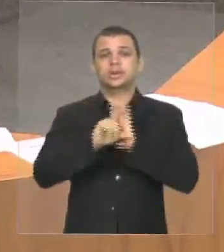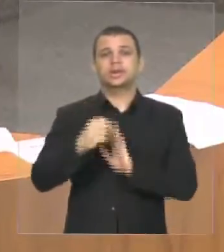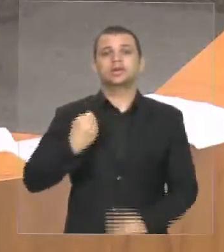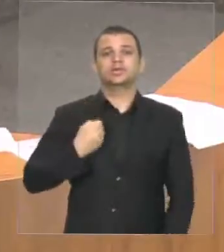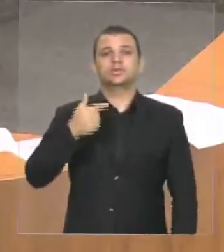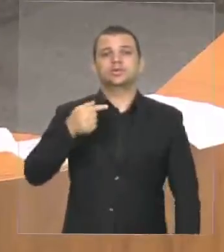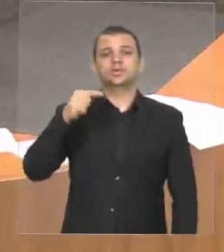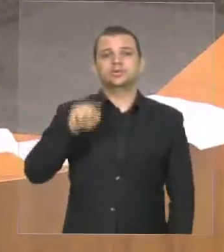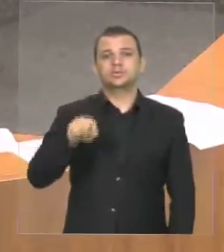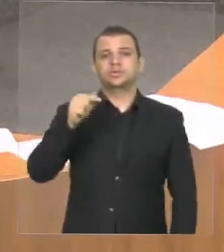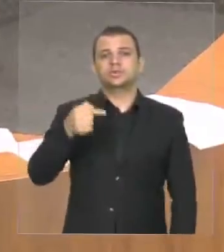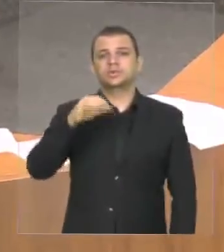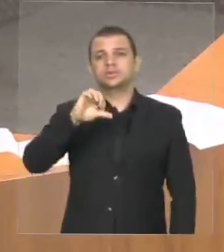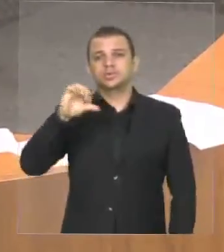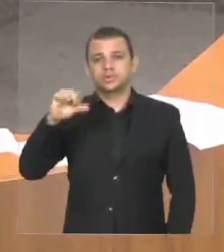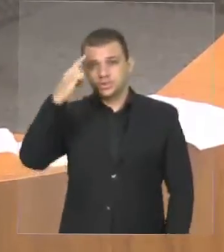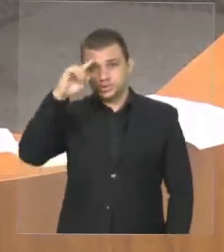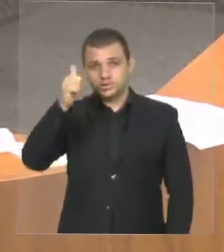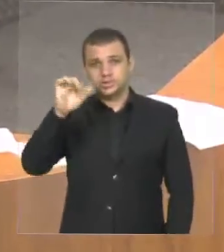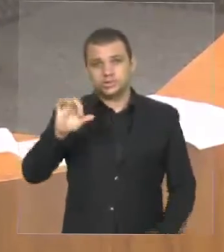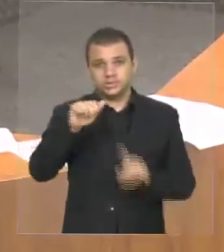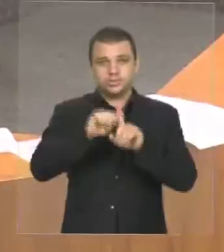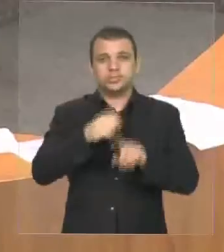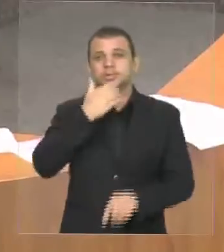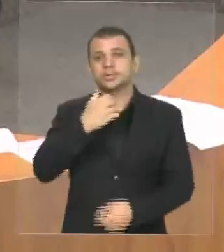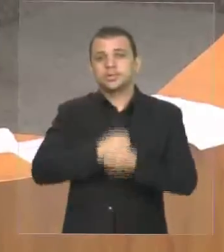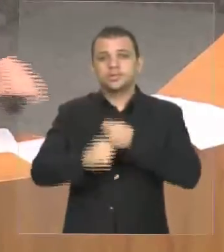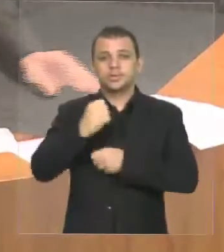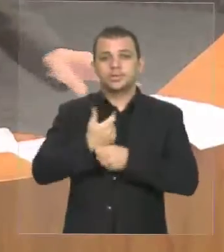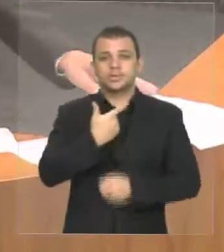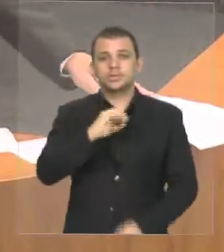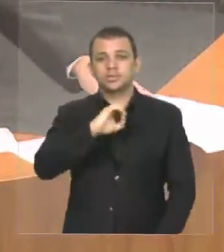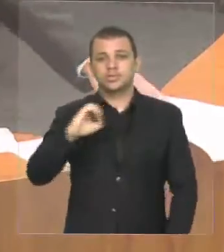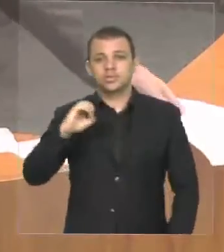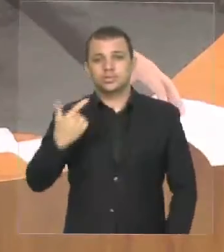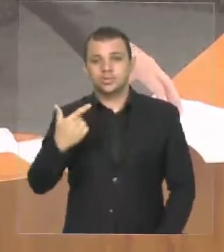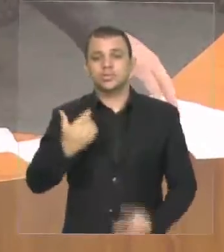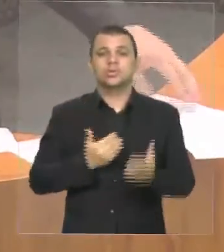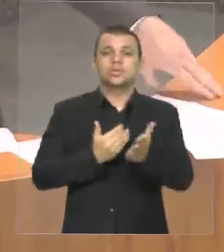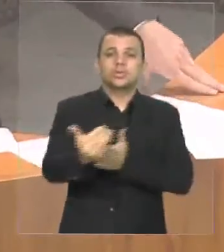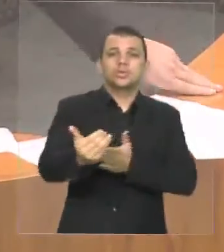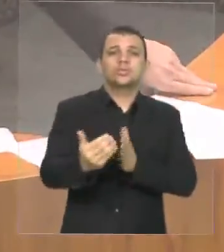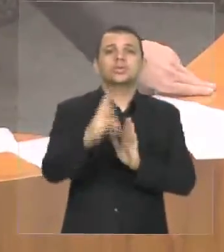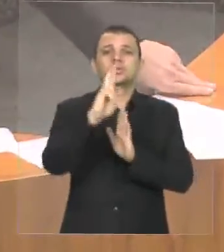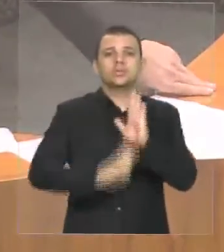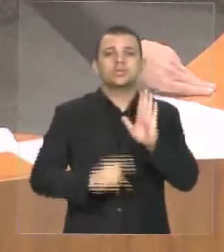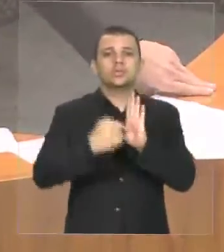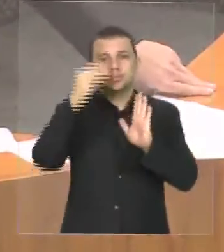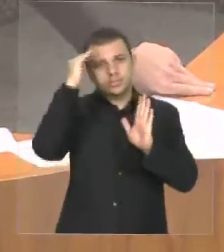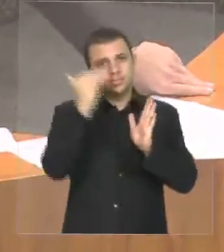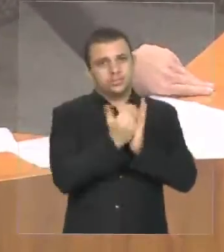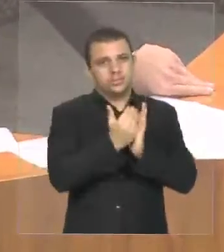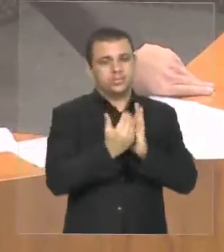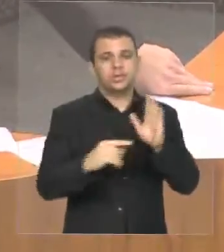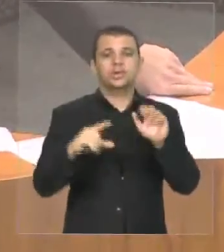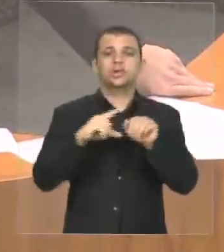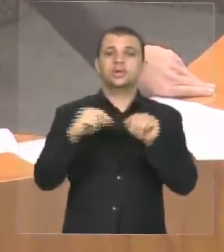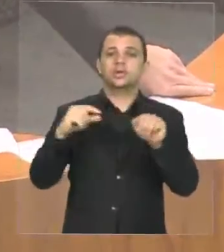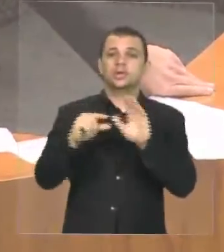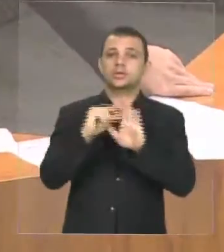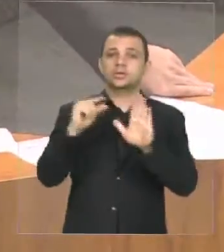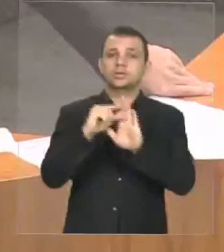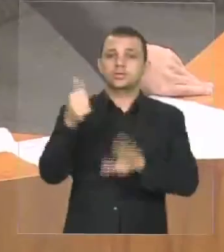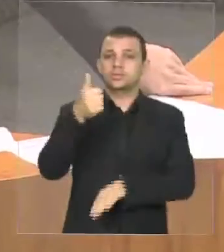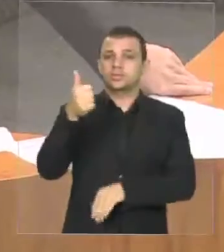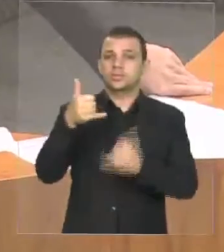7.799, de 19 de dezembro de 2002, passam a vigorar com a seguinte redação. Inciso 1º, a